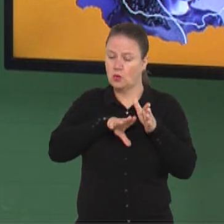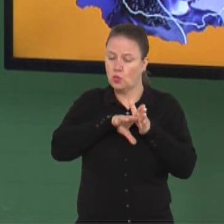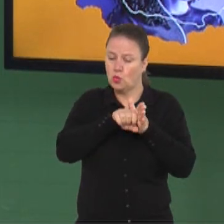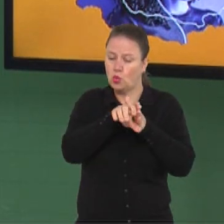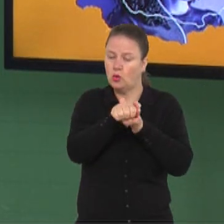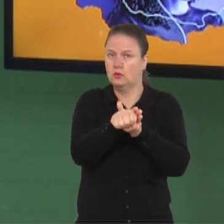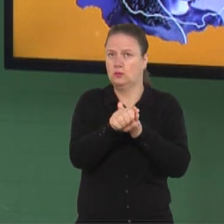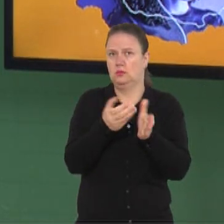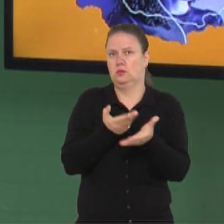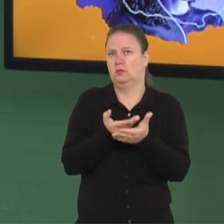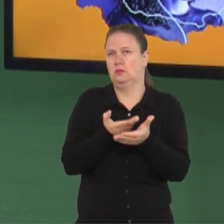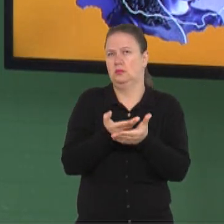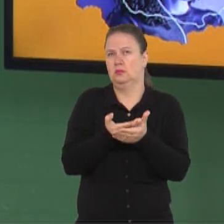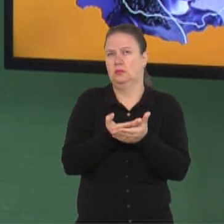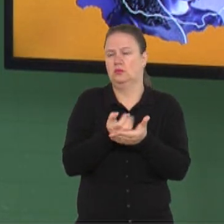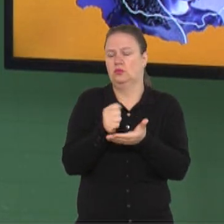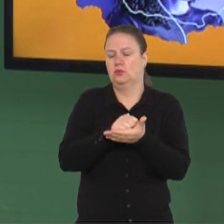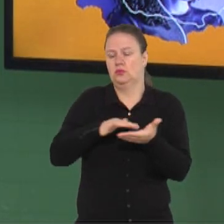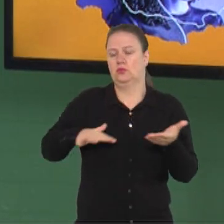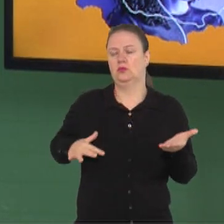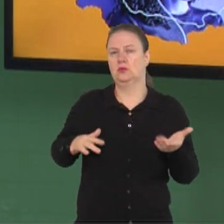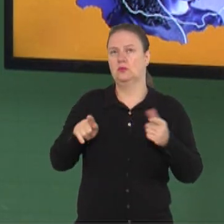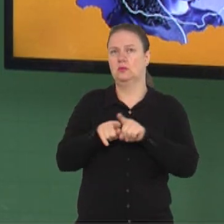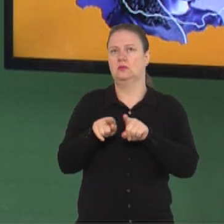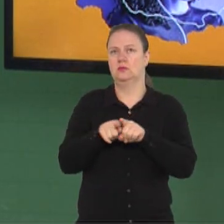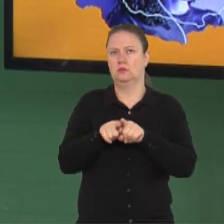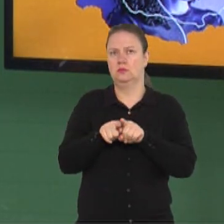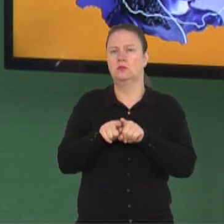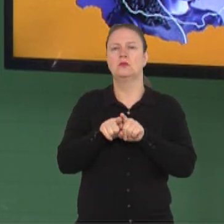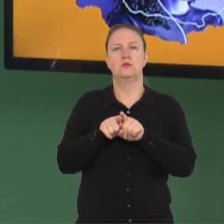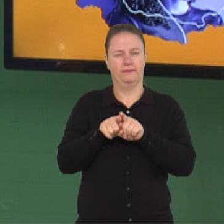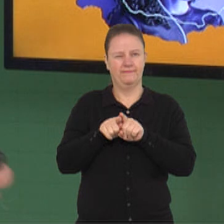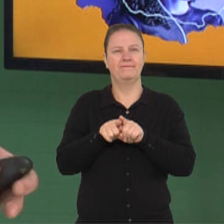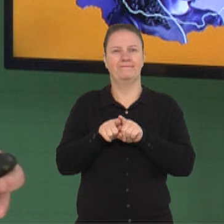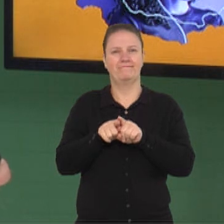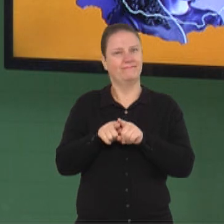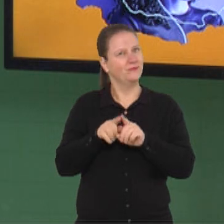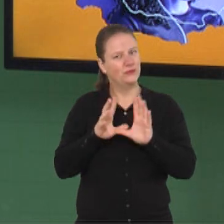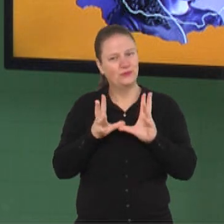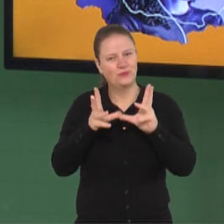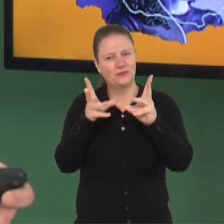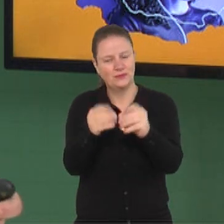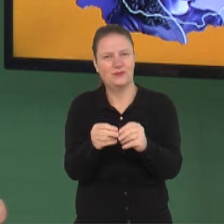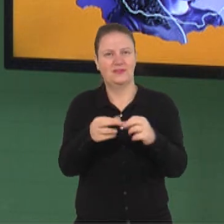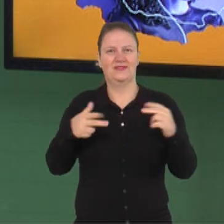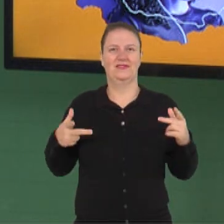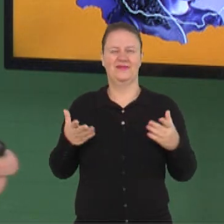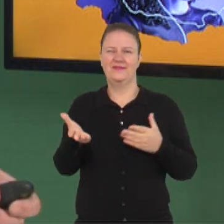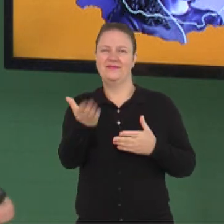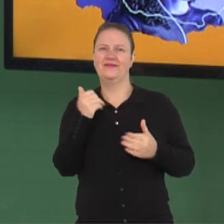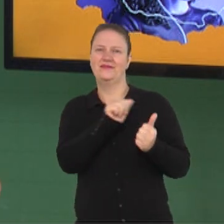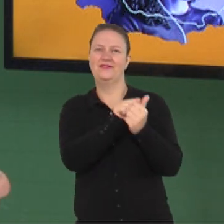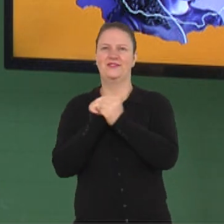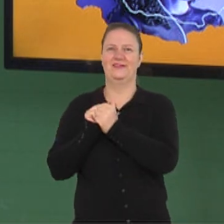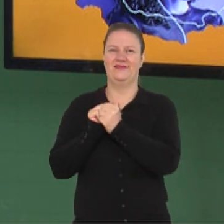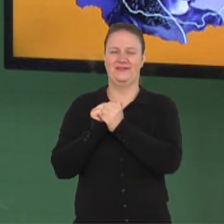Acesse as atividades, resolva as atividades, enfim. Vamos juntos